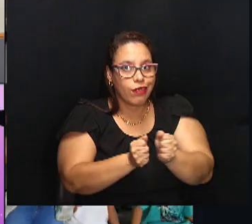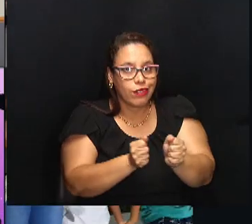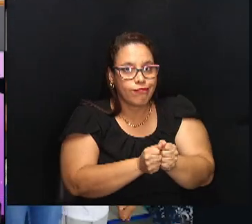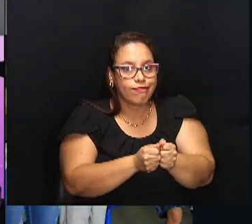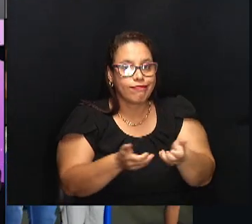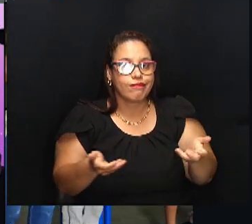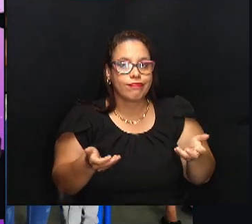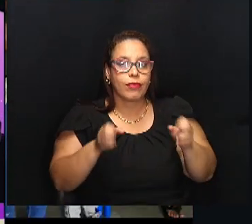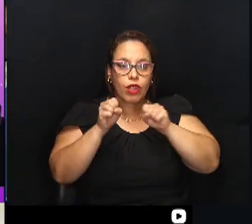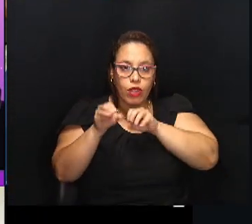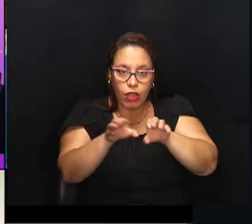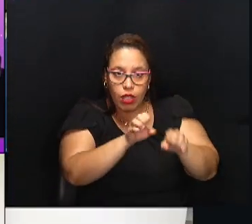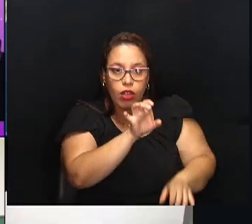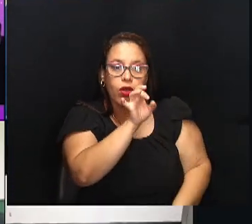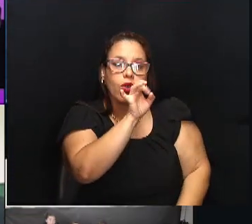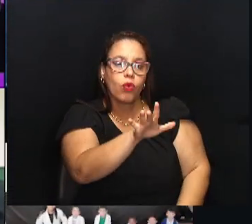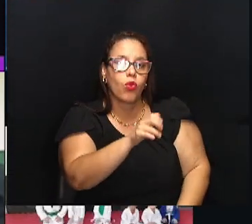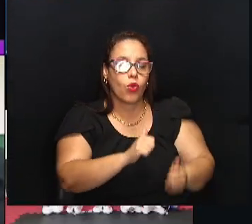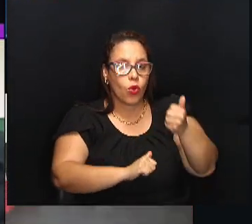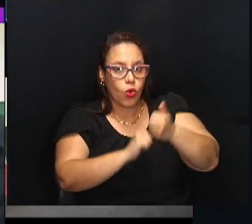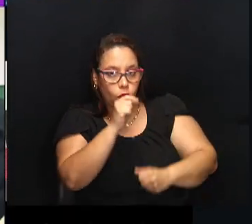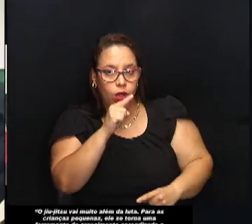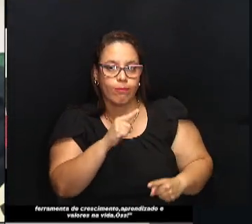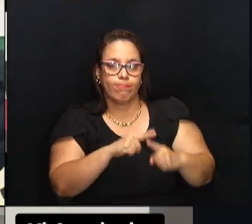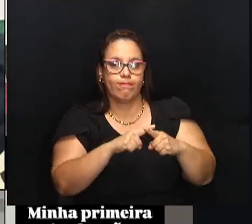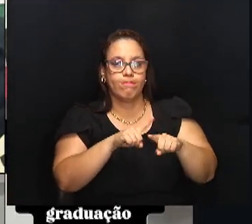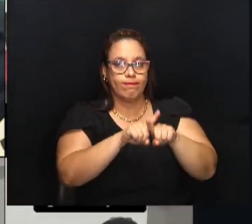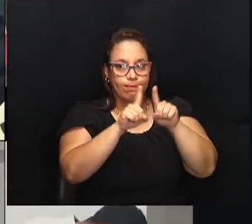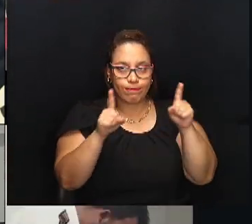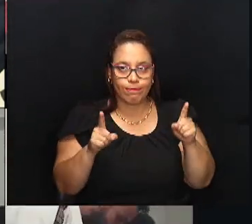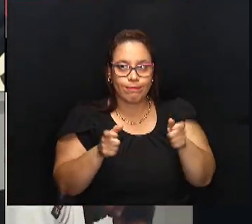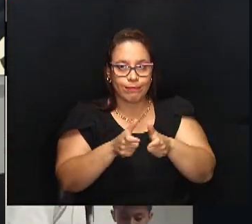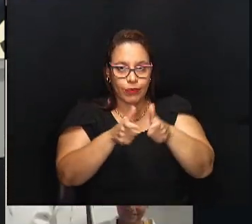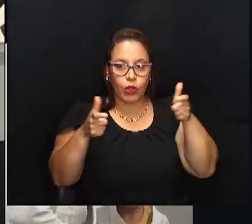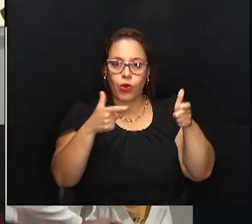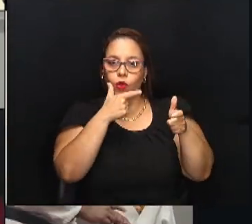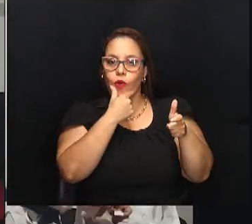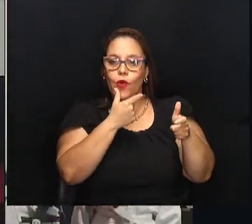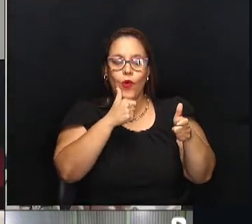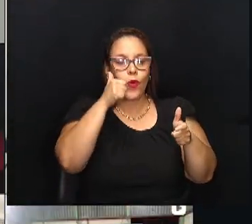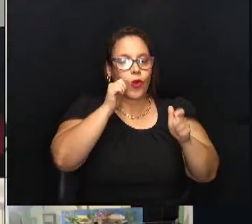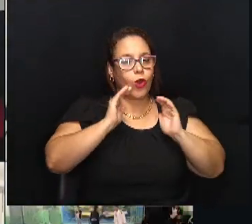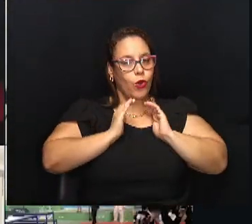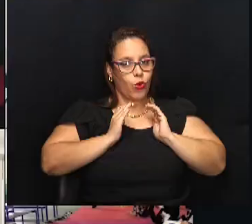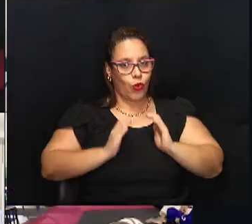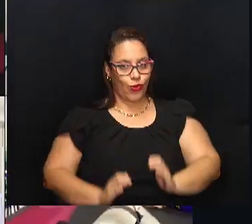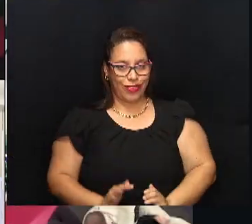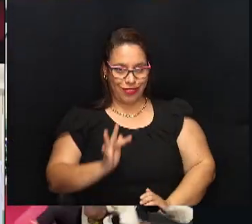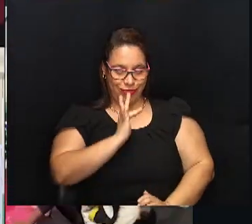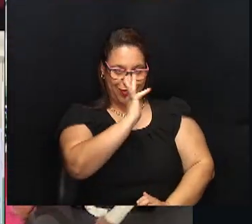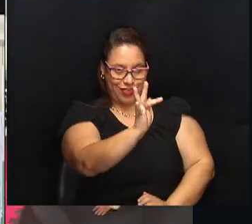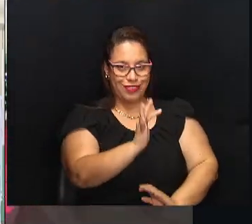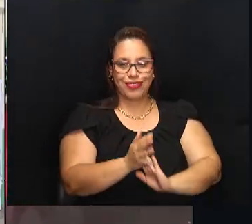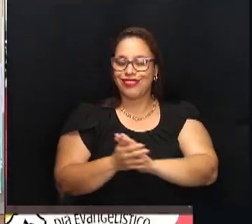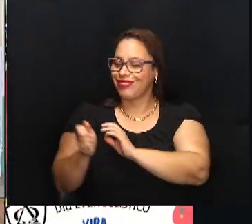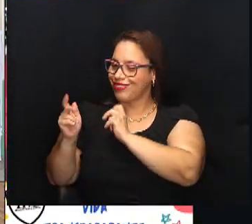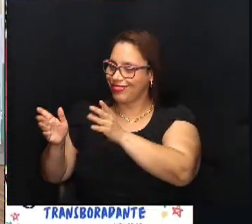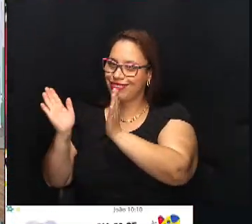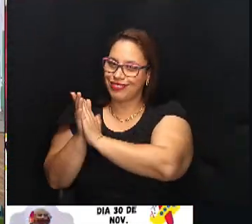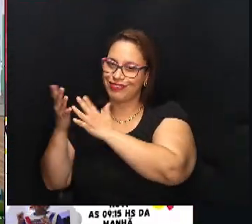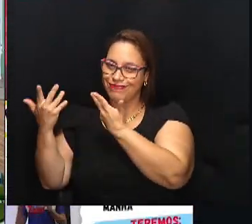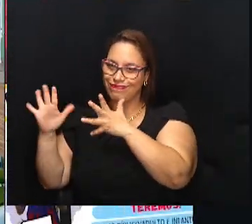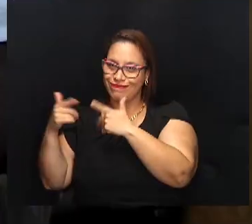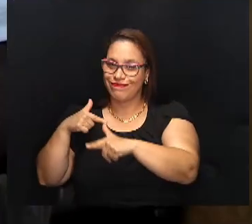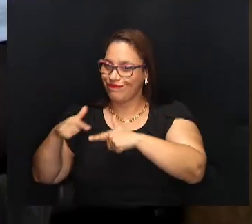Então a gente ensina não só um atleta, ser um atleta, mas ser um homem ou uma mulher de caráter lá no futuro. Tá certo, parabéns pelo